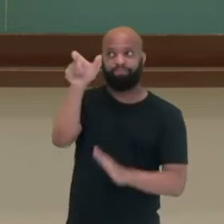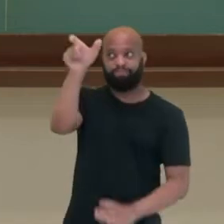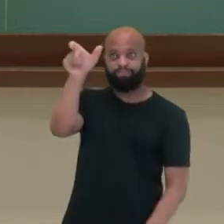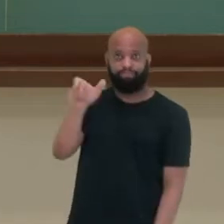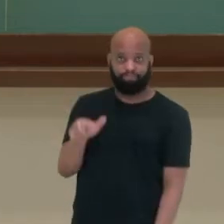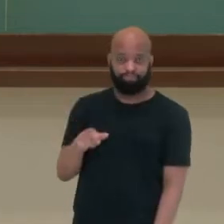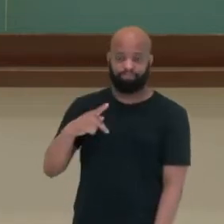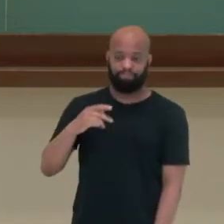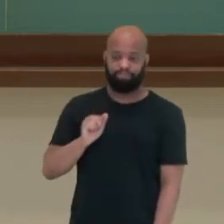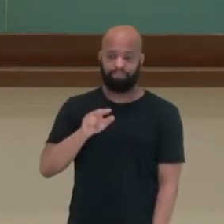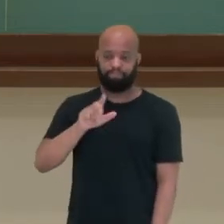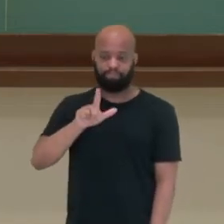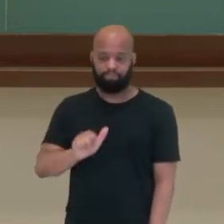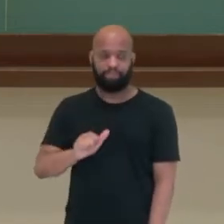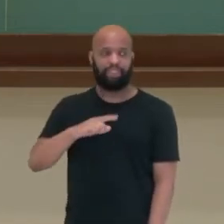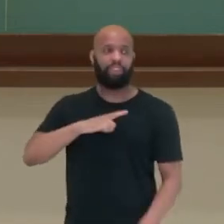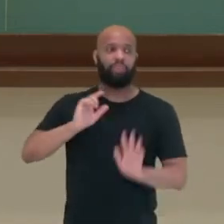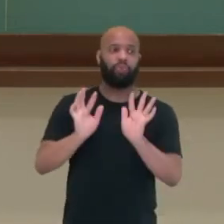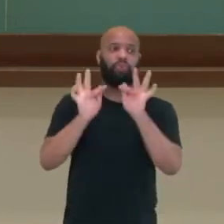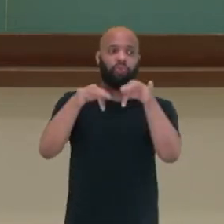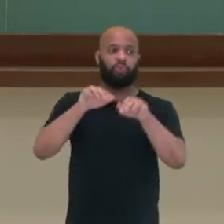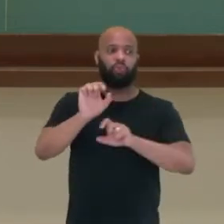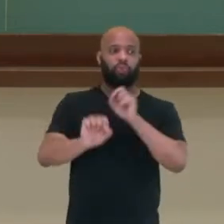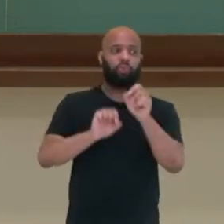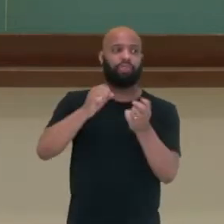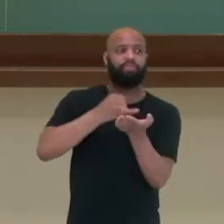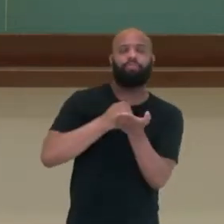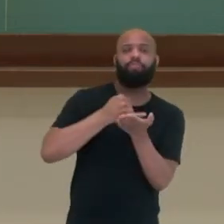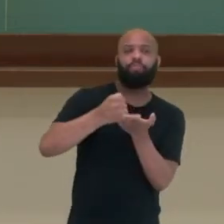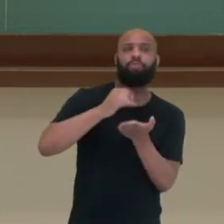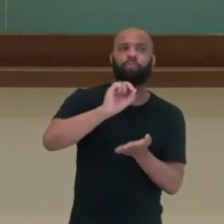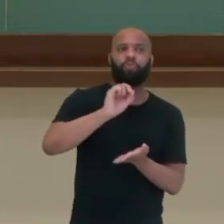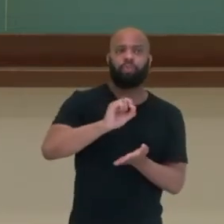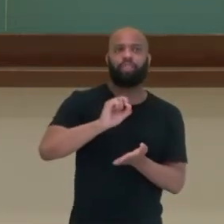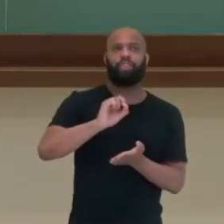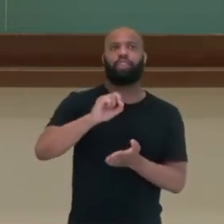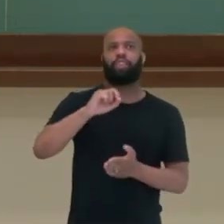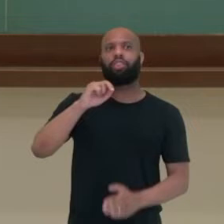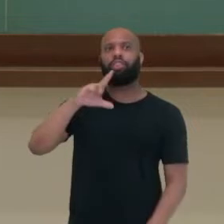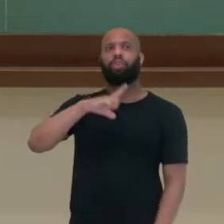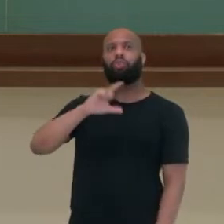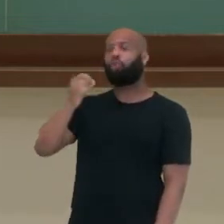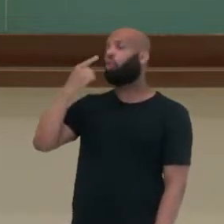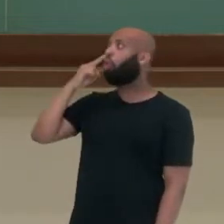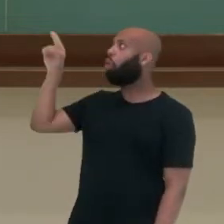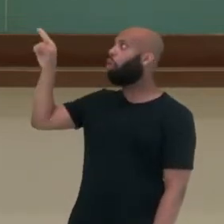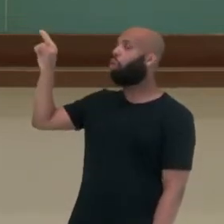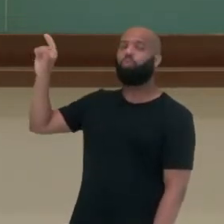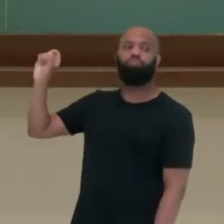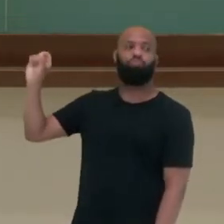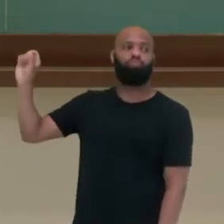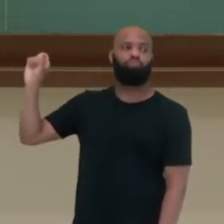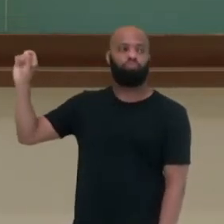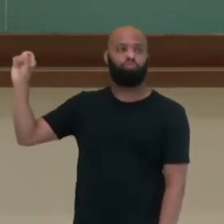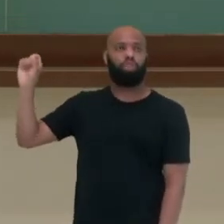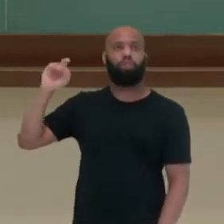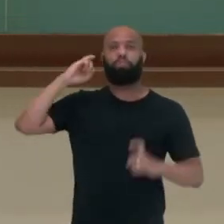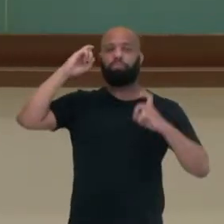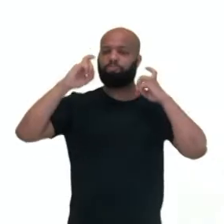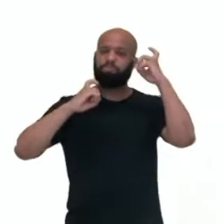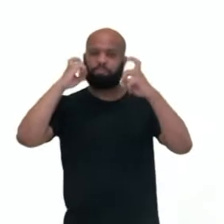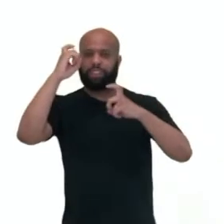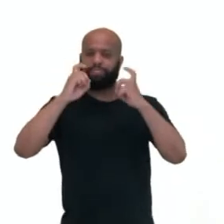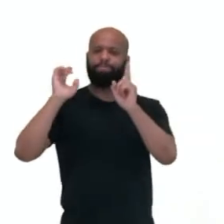ela fala lá no finalzinho da introdução, né? A chamada fala no finalzinho da introdução, aqui, olha só. Preocupação